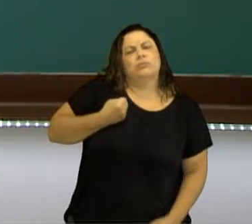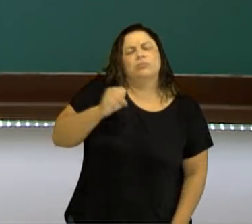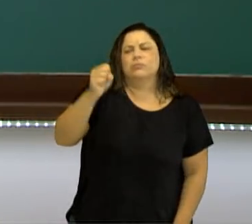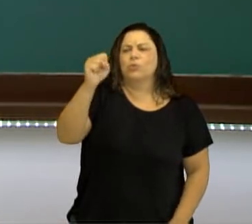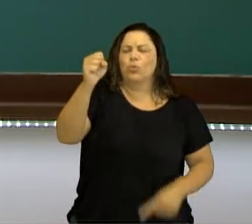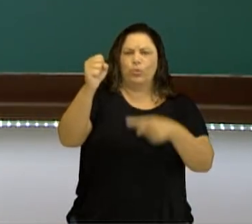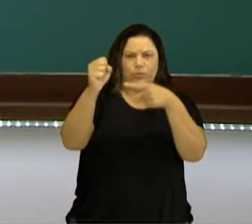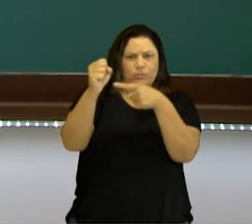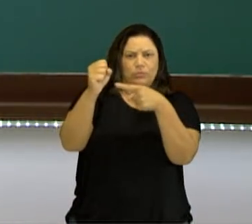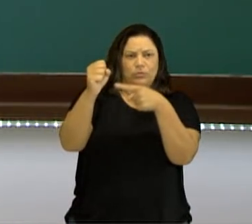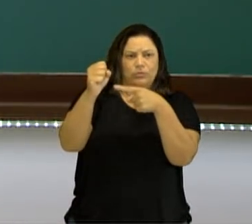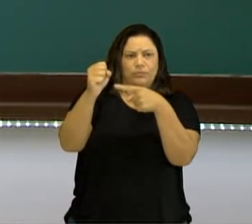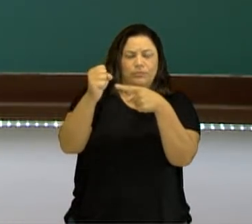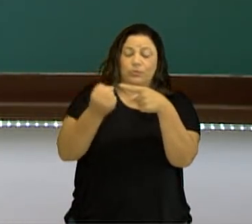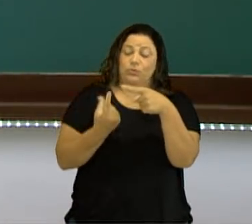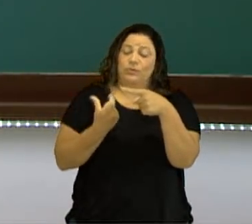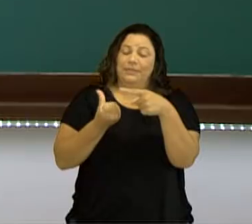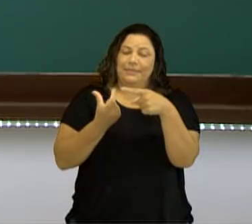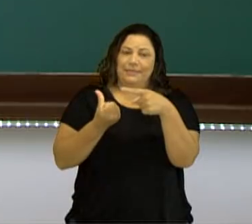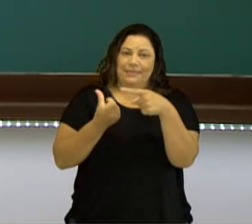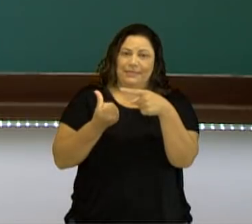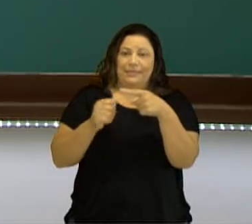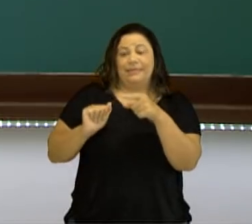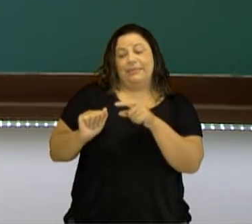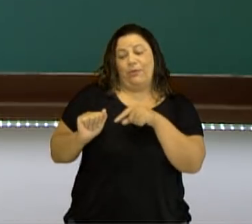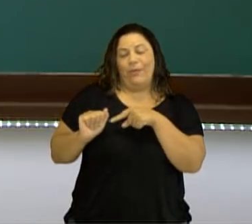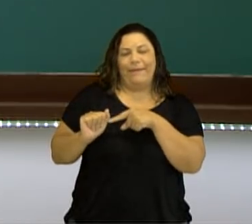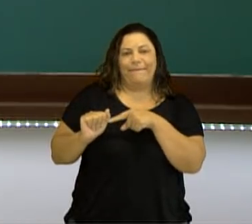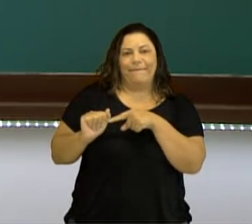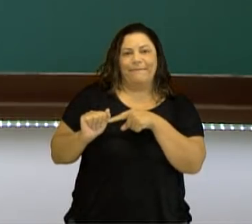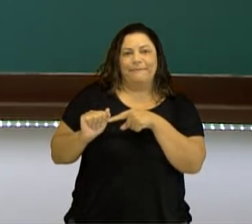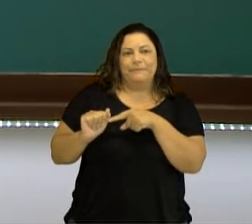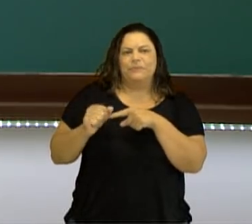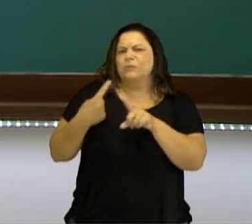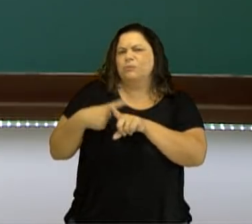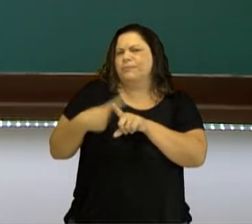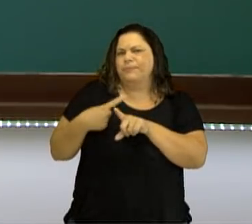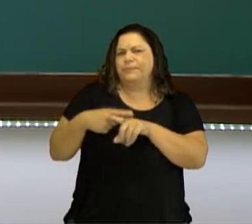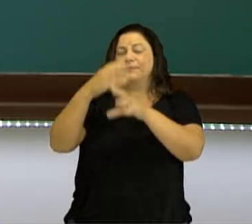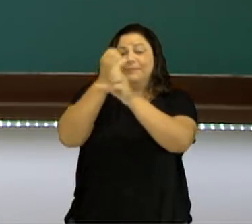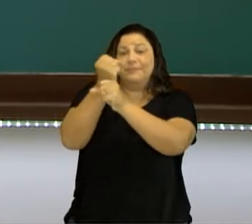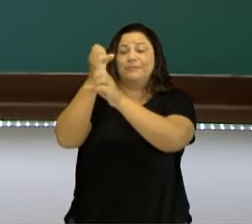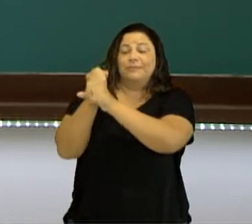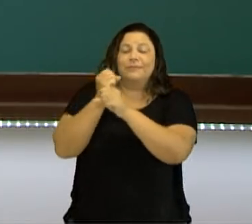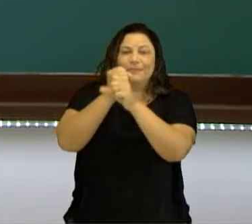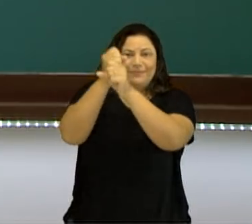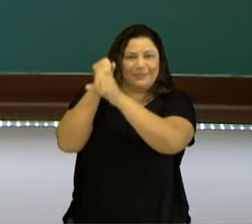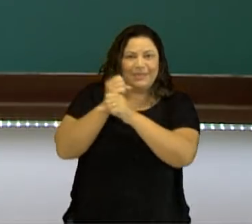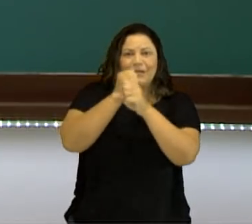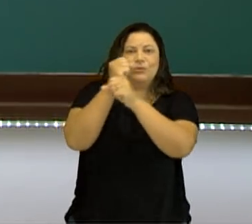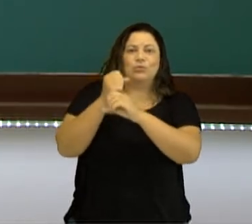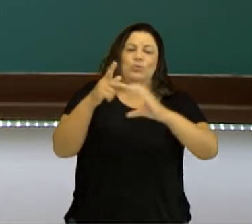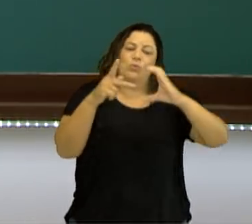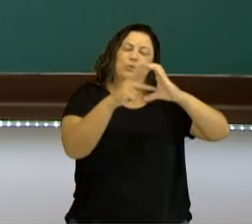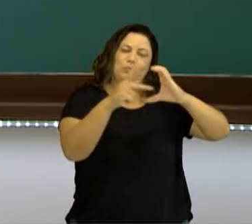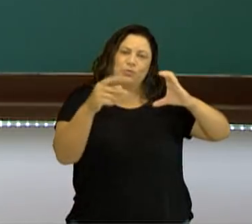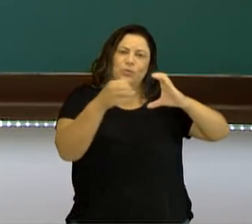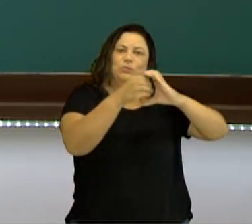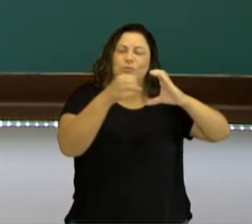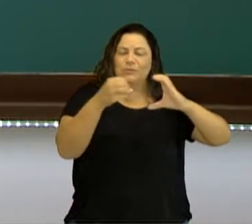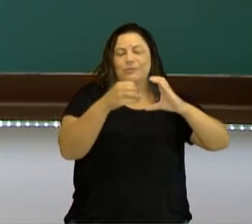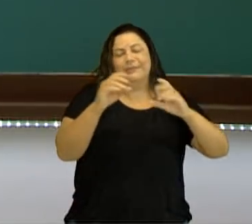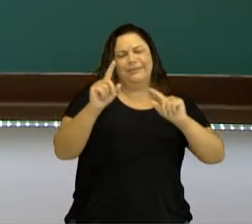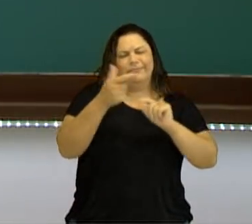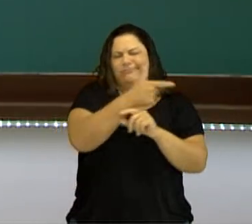O 16 é a massa. Por que eu sei que é a massa? Porque é a soma de prótons e nêutrons. Então tem como ele ser menor